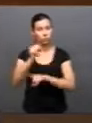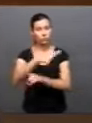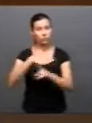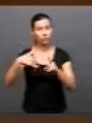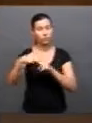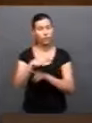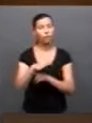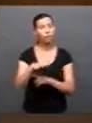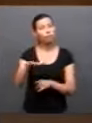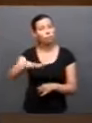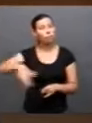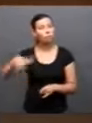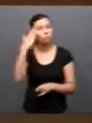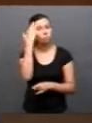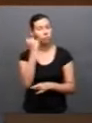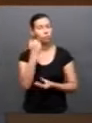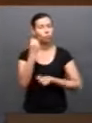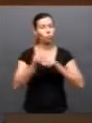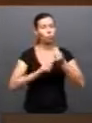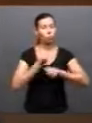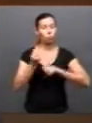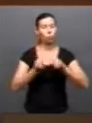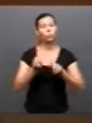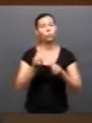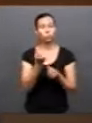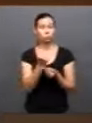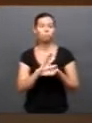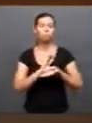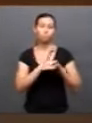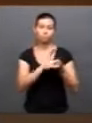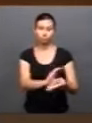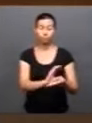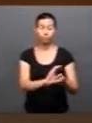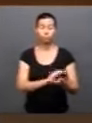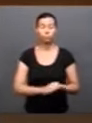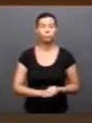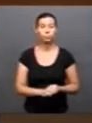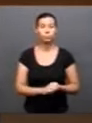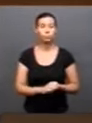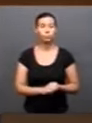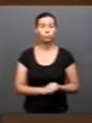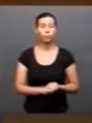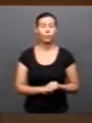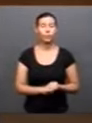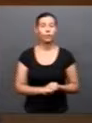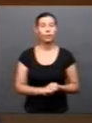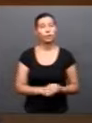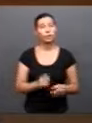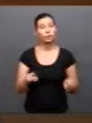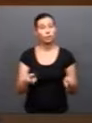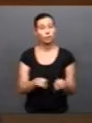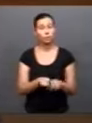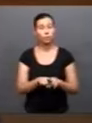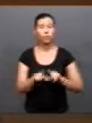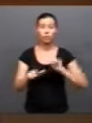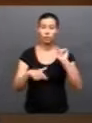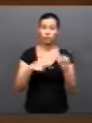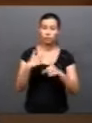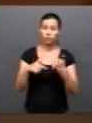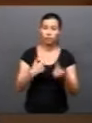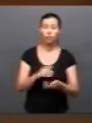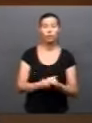tome ciência, né, de como nós estamos trabalhando e nos apoie em